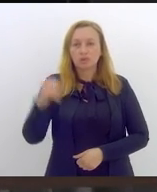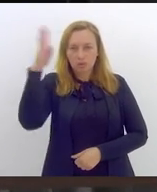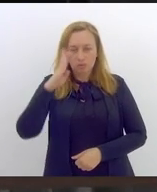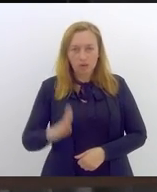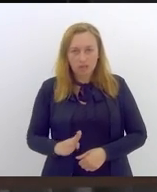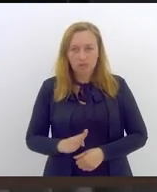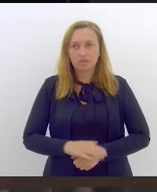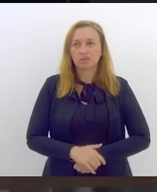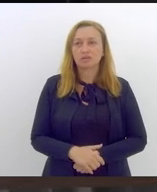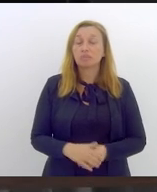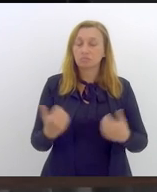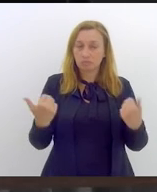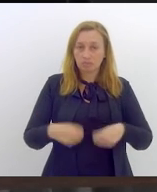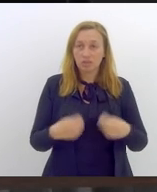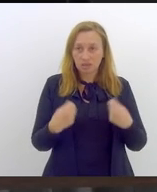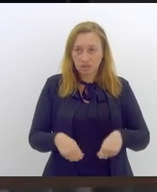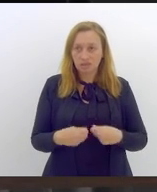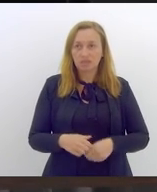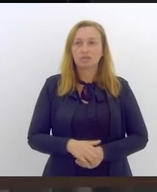precisa